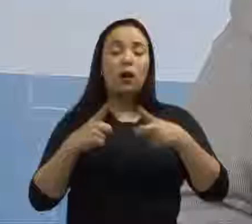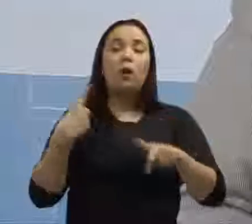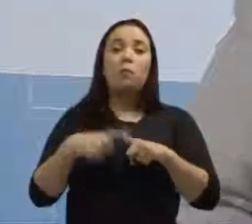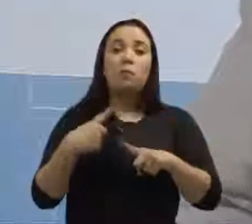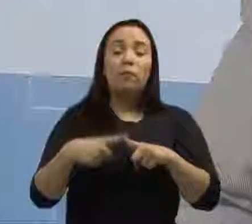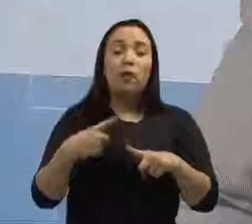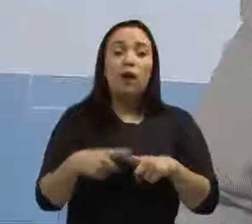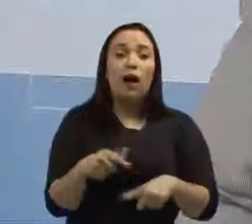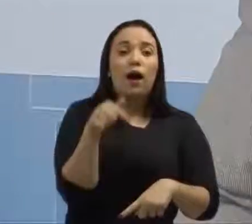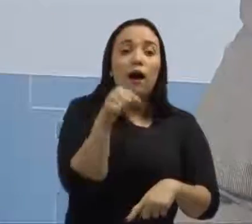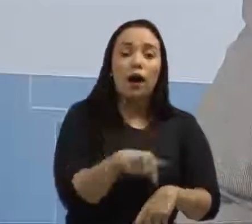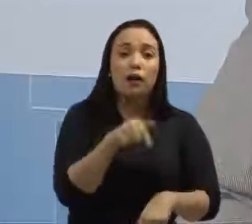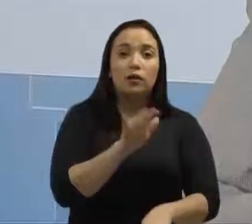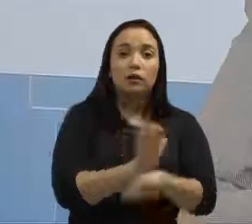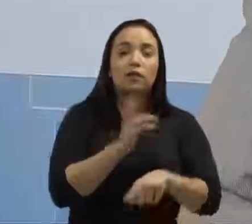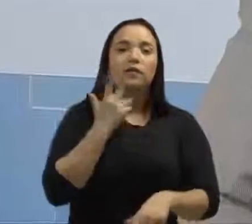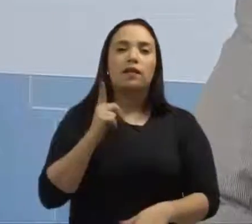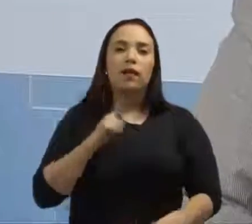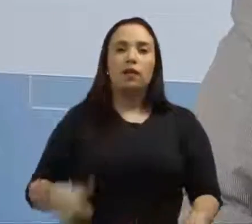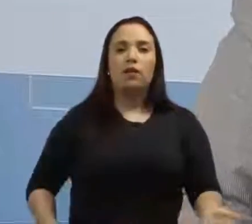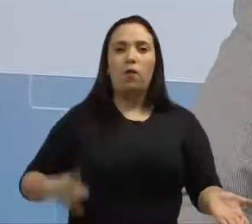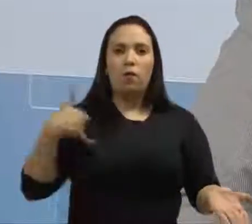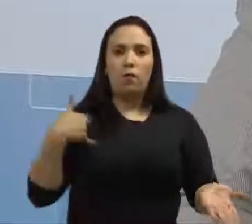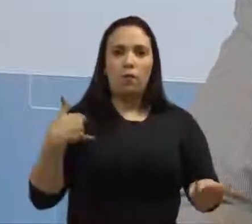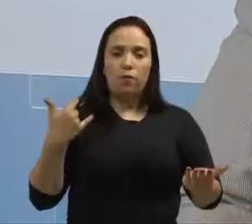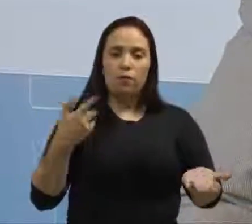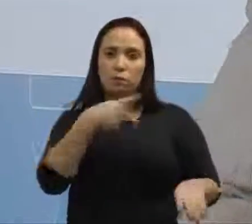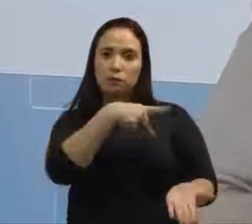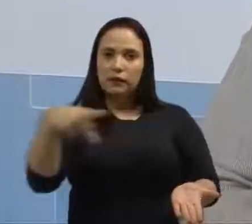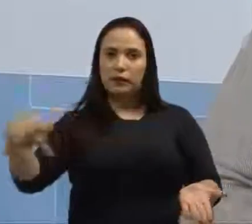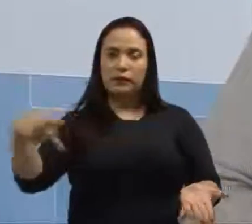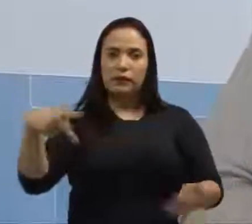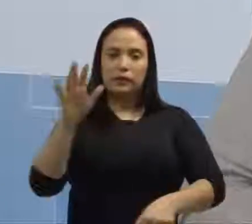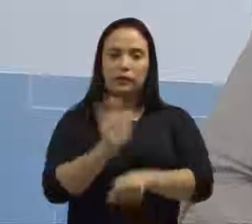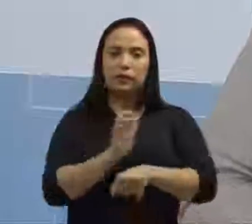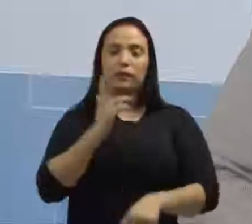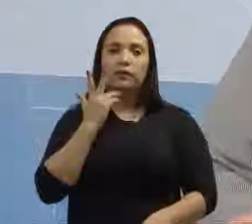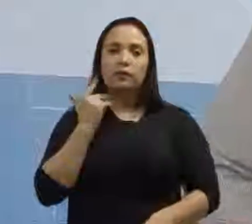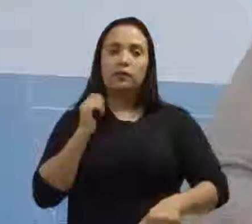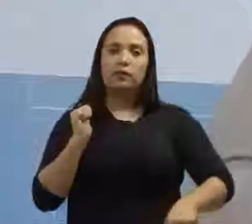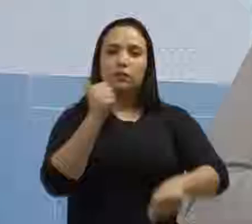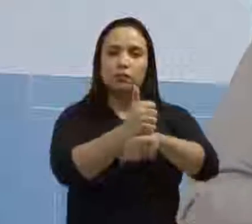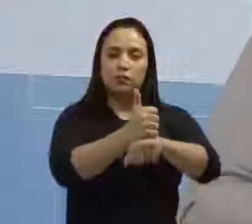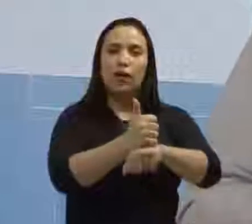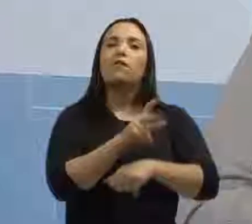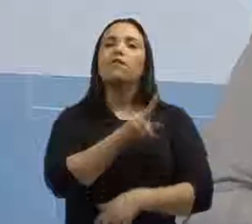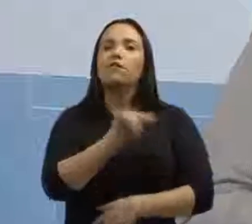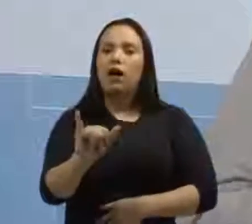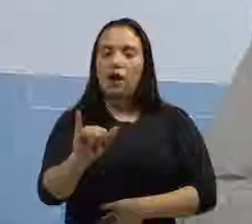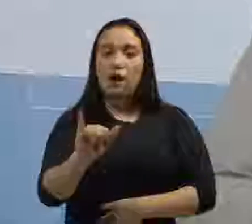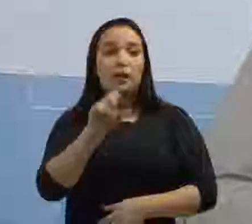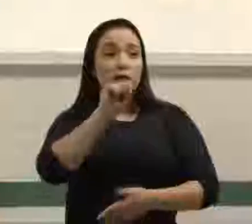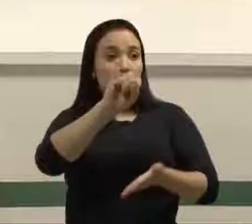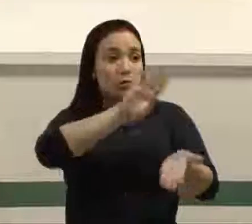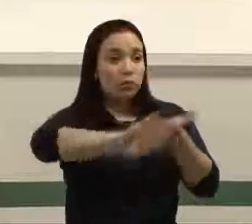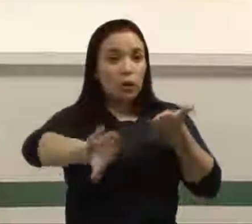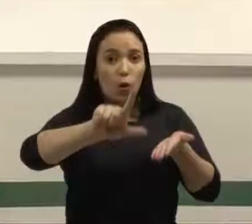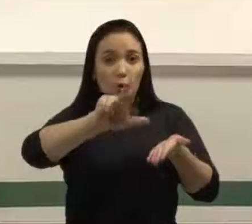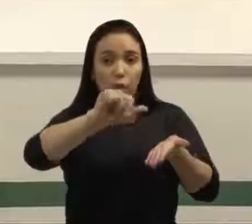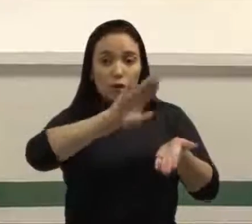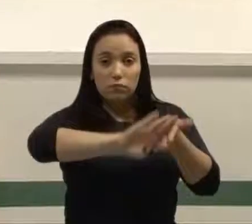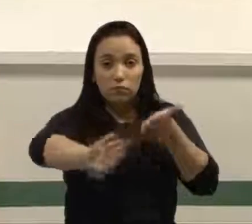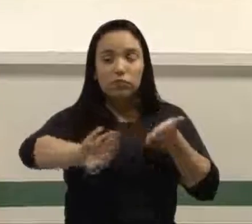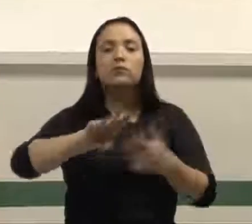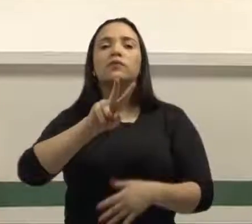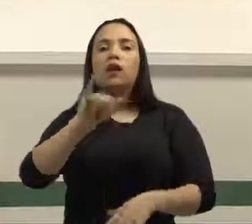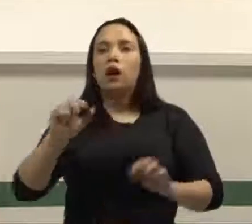Porque a questão da cearensidade, do orgulho de ter um presidente cearense, ainda Fala mais alto. Não está aflorando ainda não. Ela vai aflorar depois